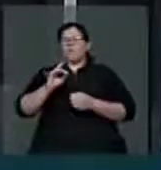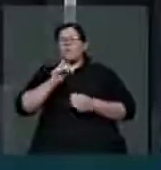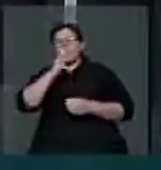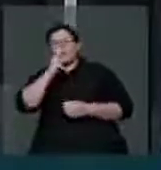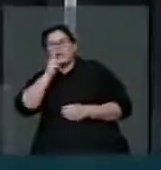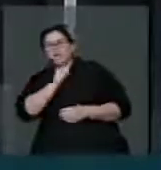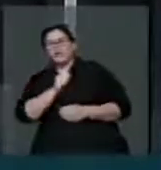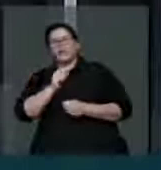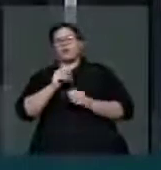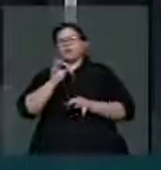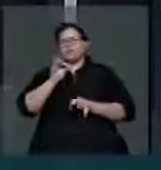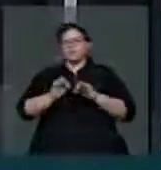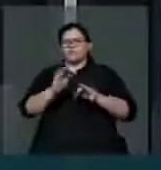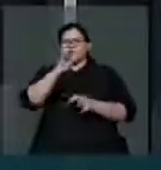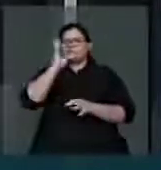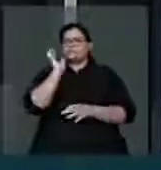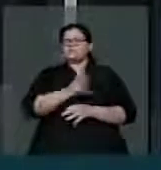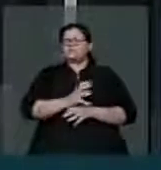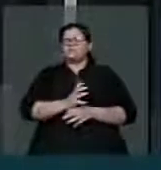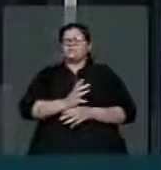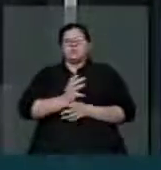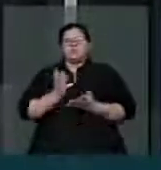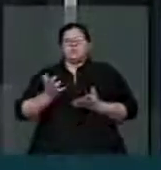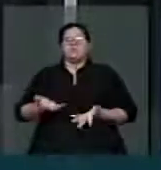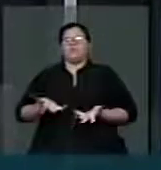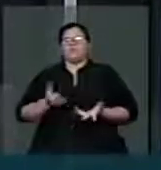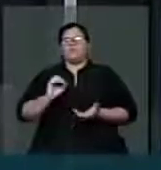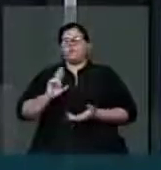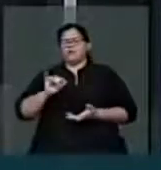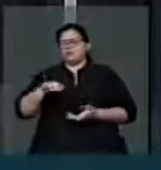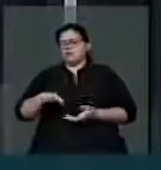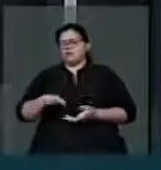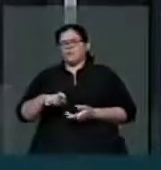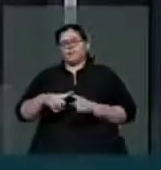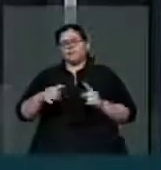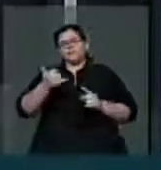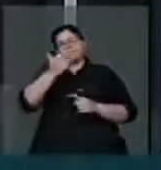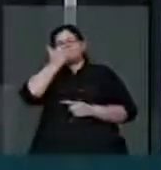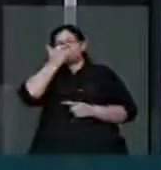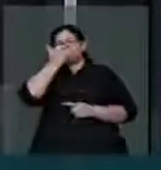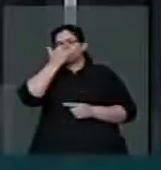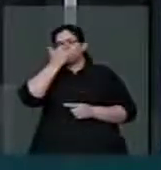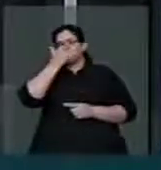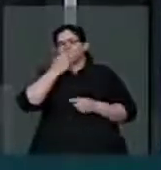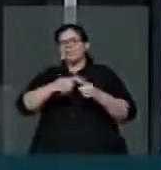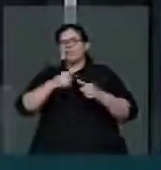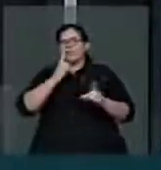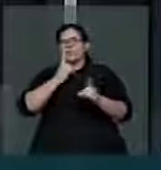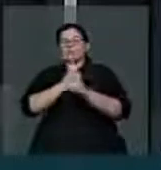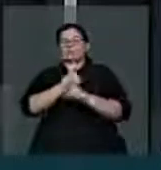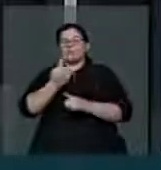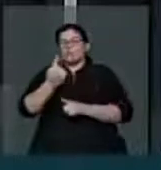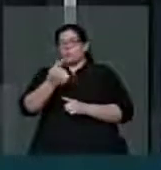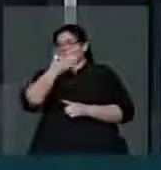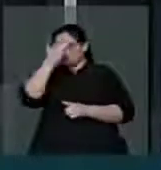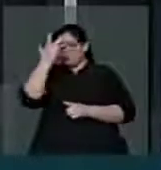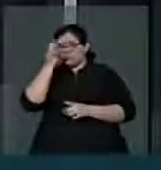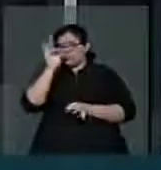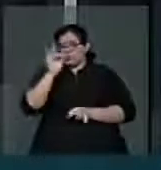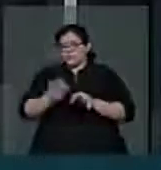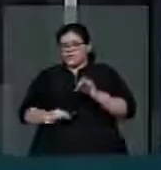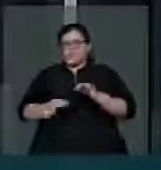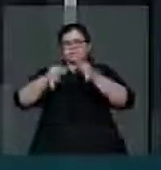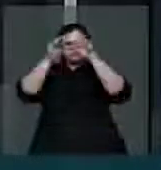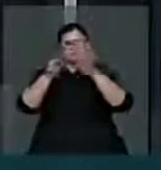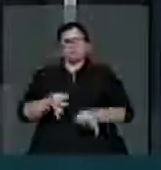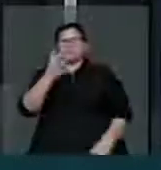julgamento de um crime tão grave. Mas ele deu azar, que ele encontrou um juiz decente, um juiz como